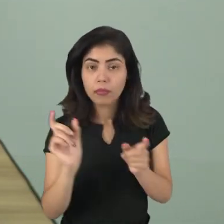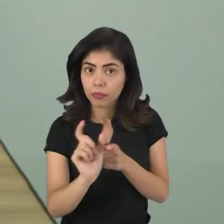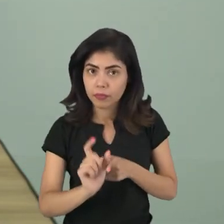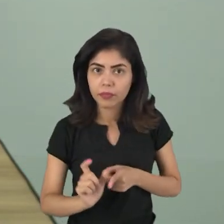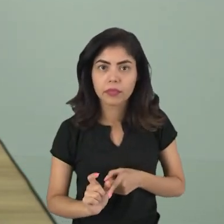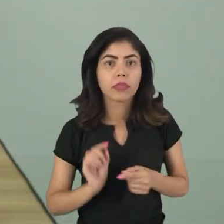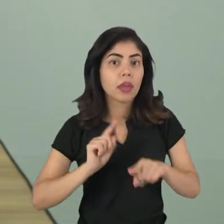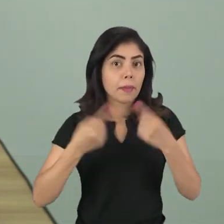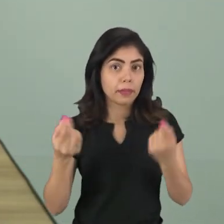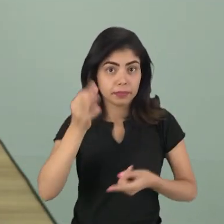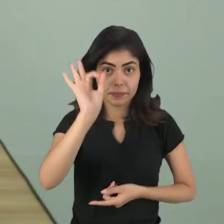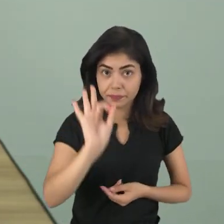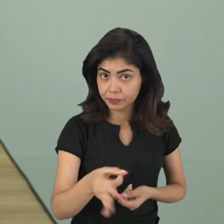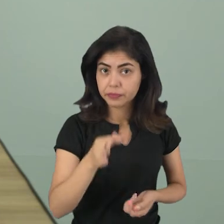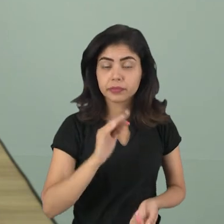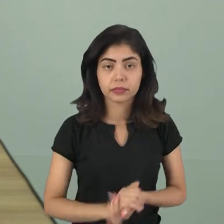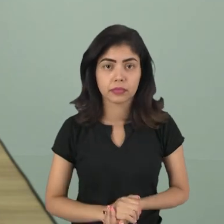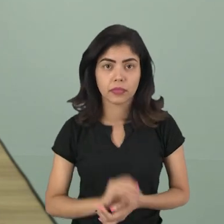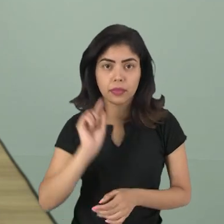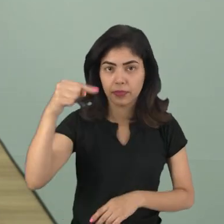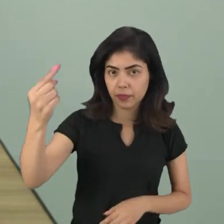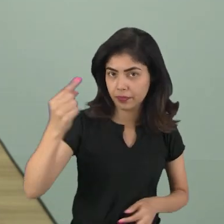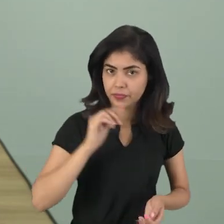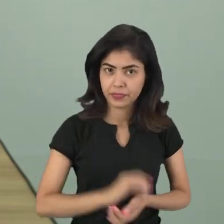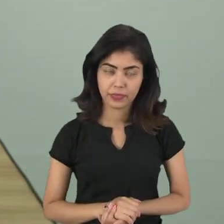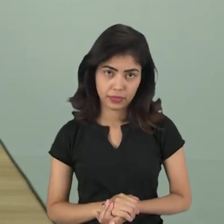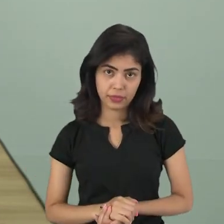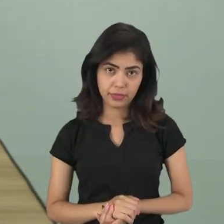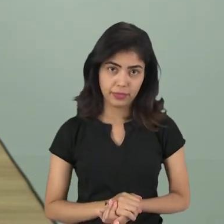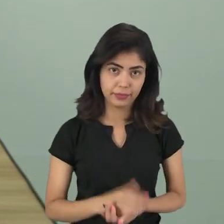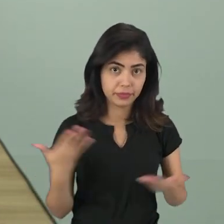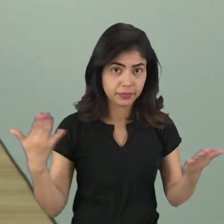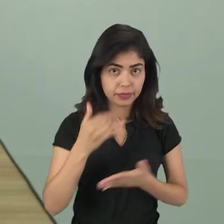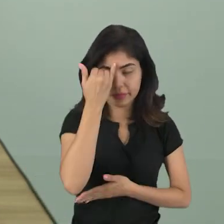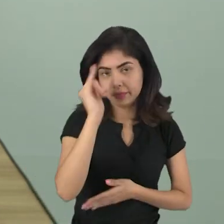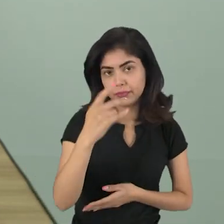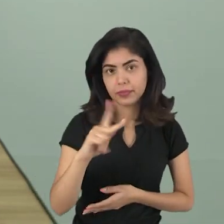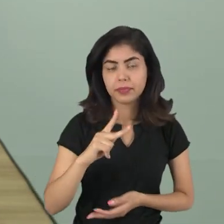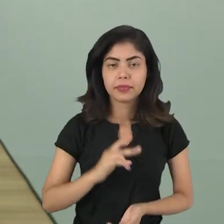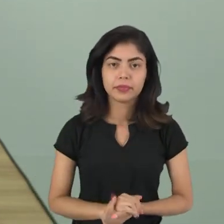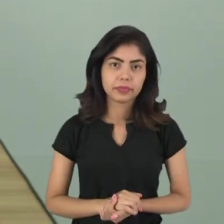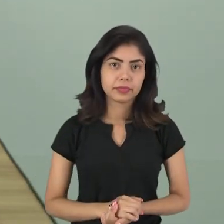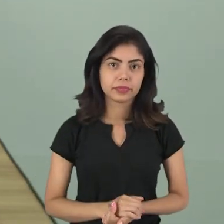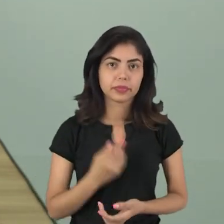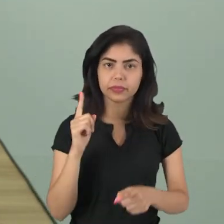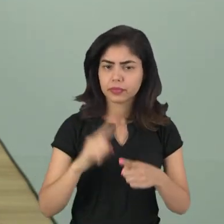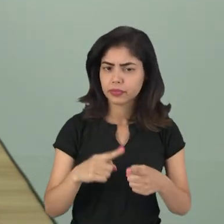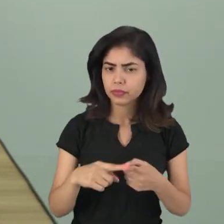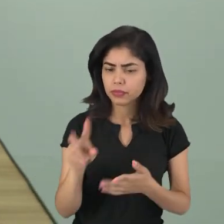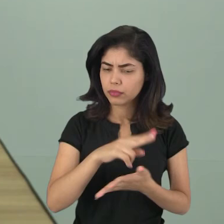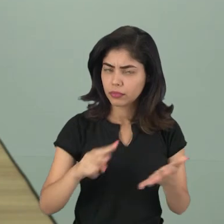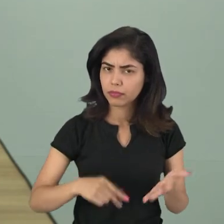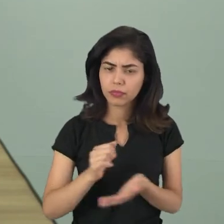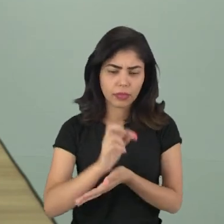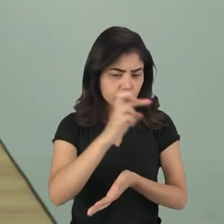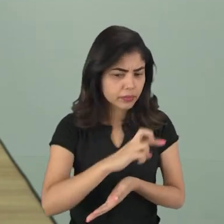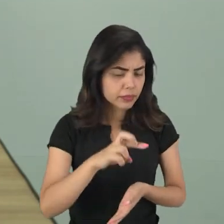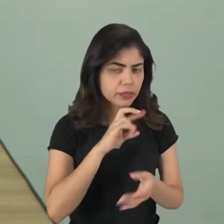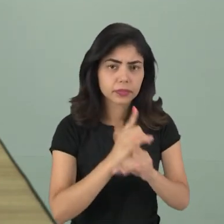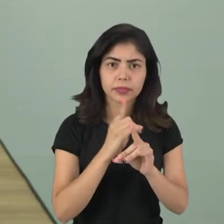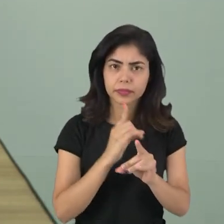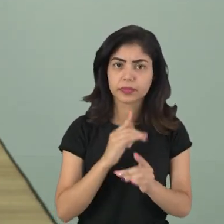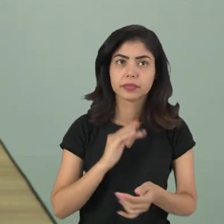Brasil foi descoberto, né? Havia essa quantidade de floresta Mata Atlântica, porém, agora não existe mais, mas não